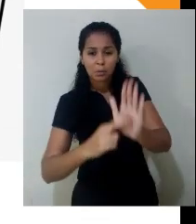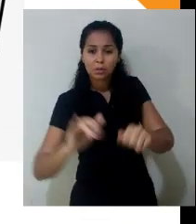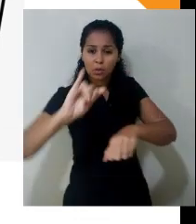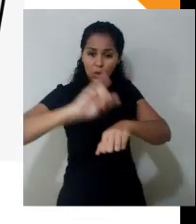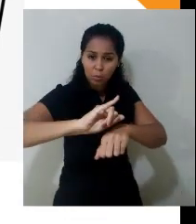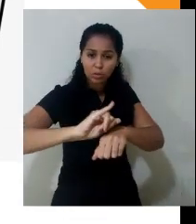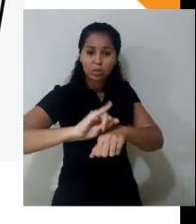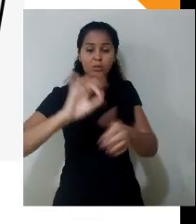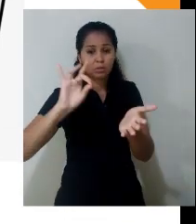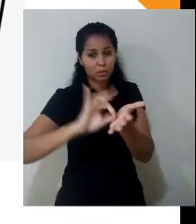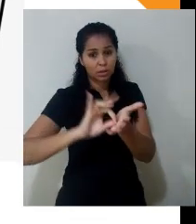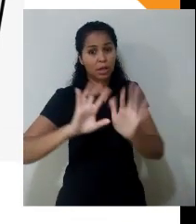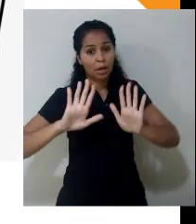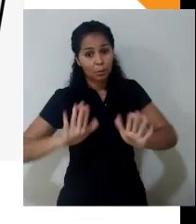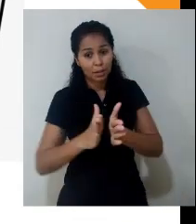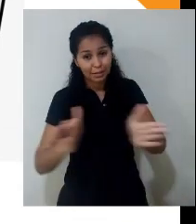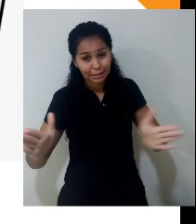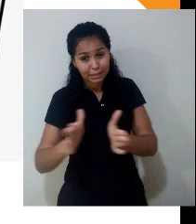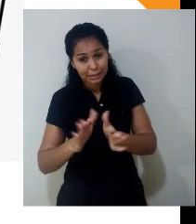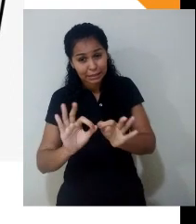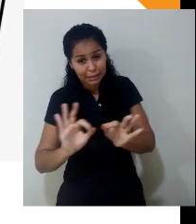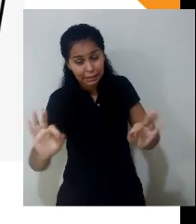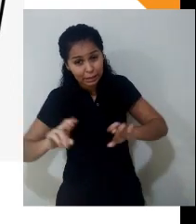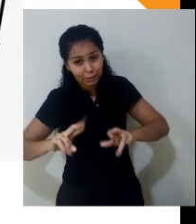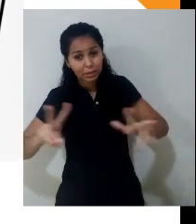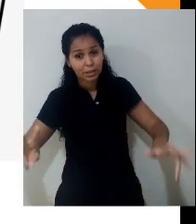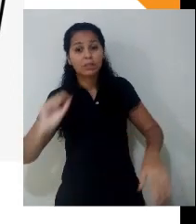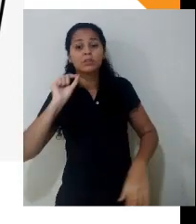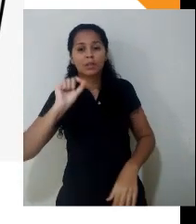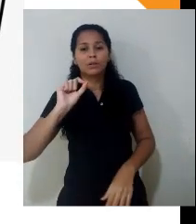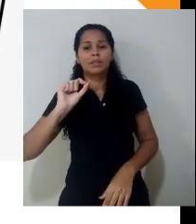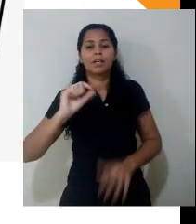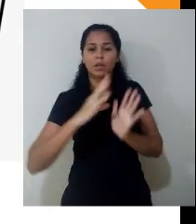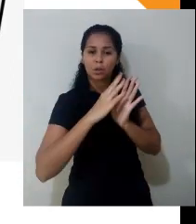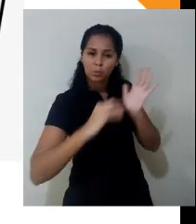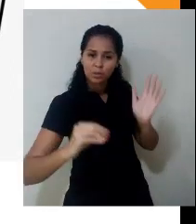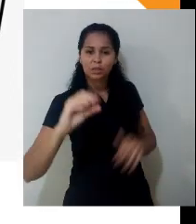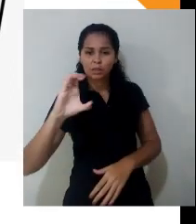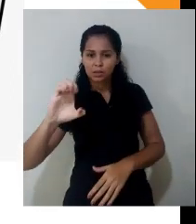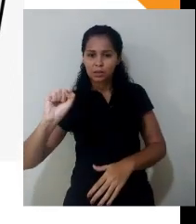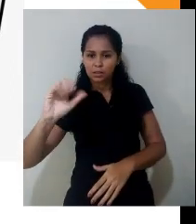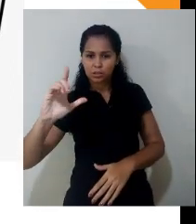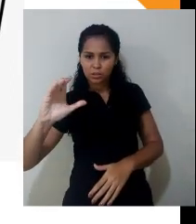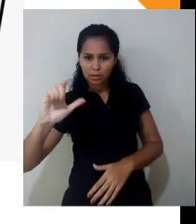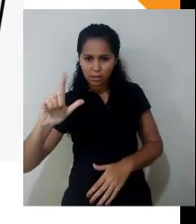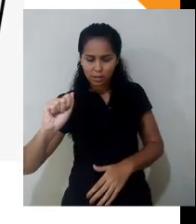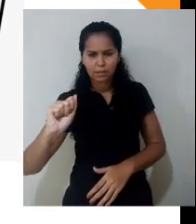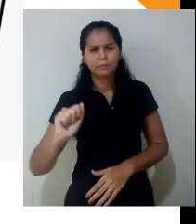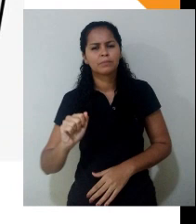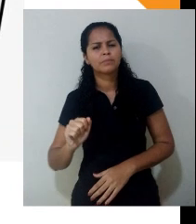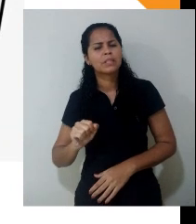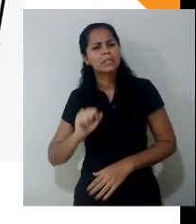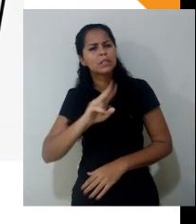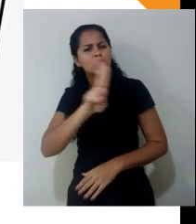são diferentes das suas, dizemos que você tem um modelo em escala, beleza? Ao utilizarmos uma